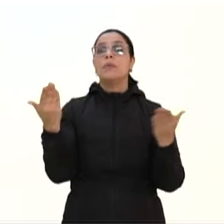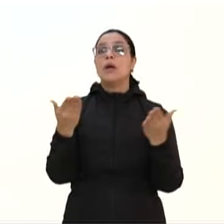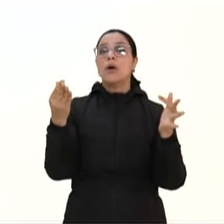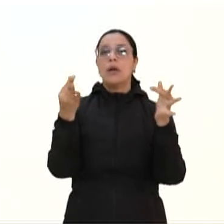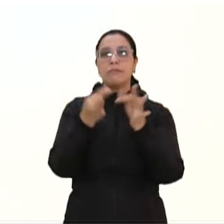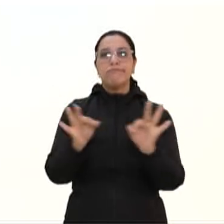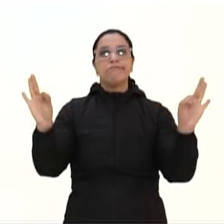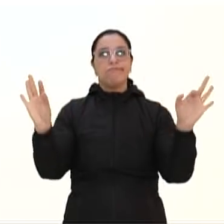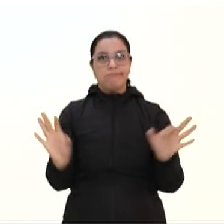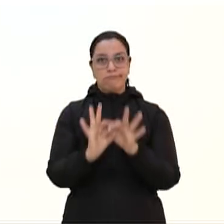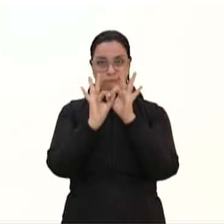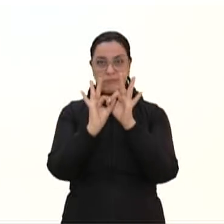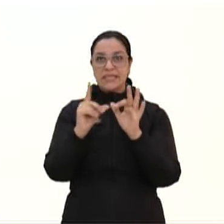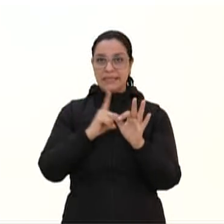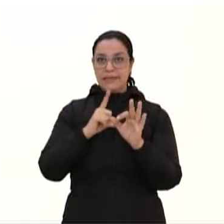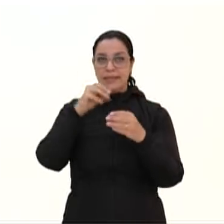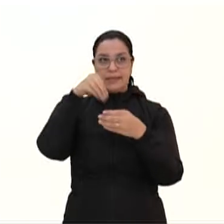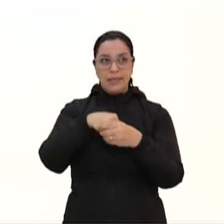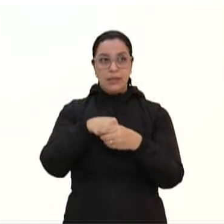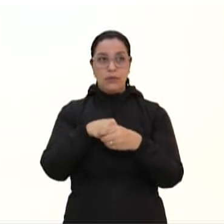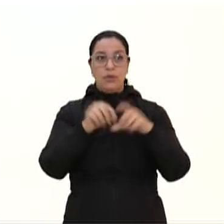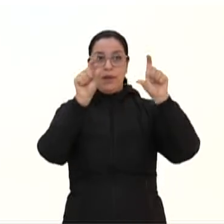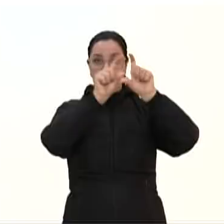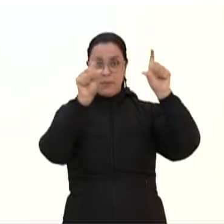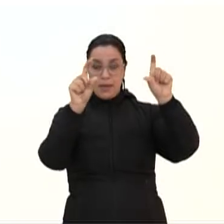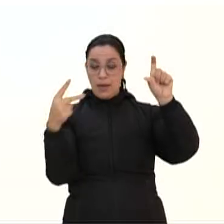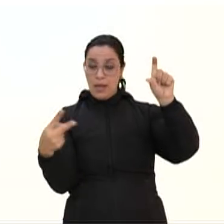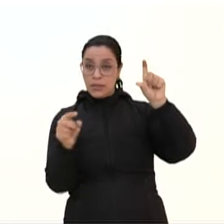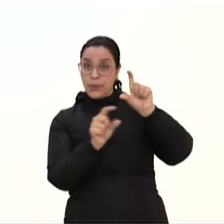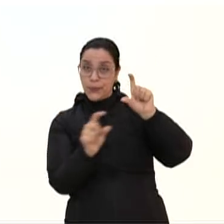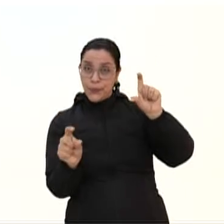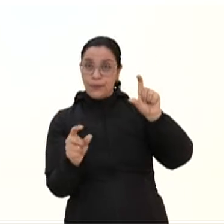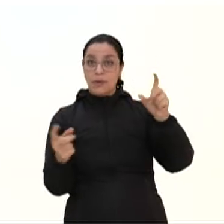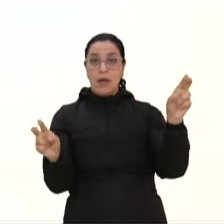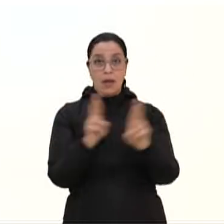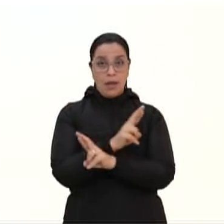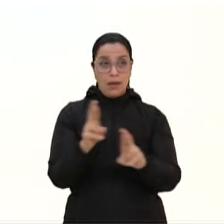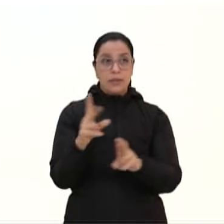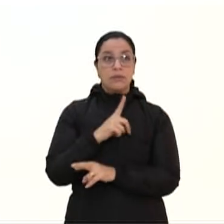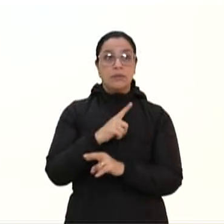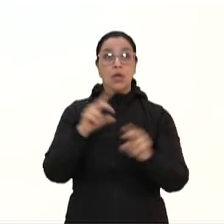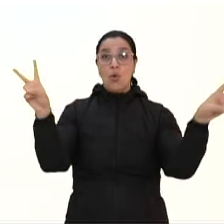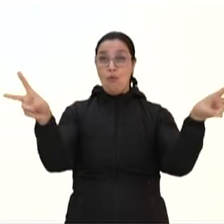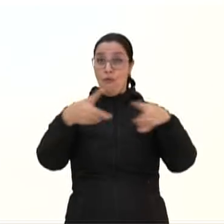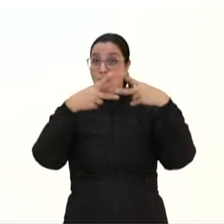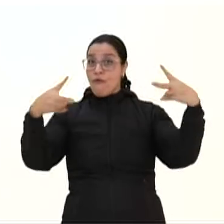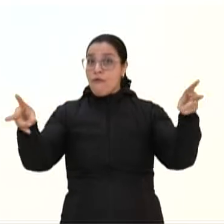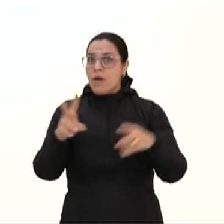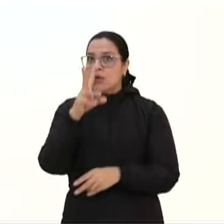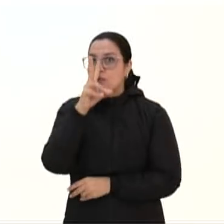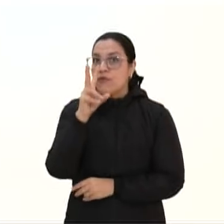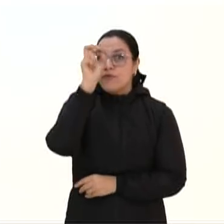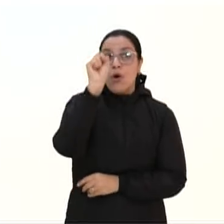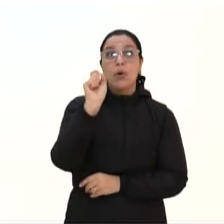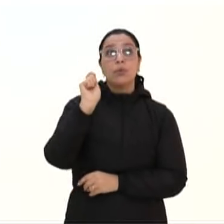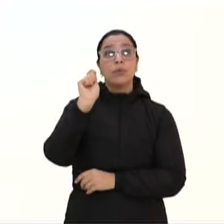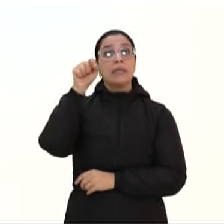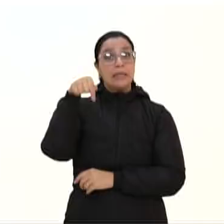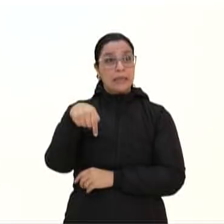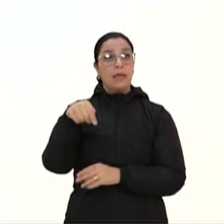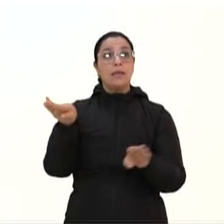Vamos para mais uma questão, para mais esse time, esse quiz, e estamos já para a parte final da